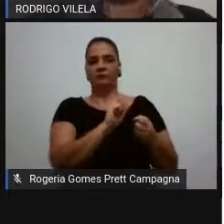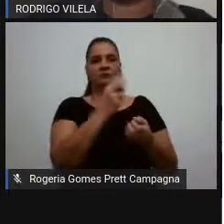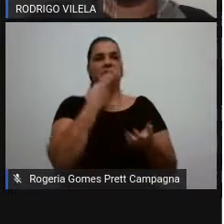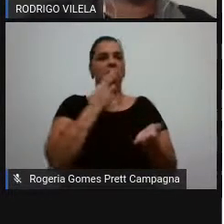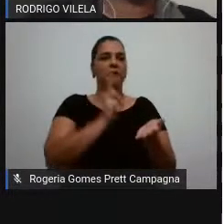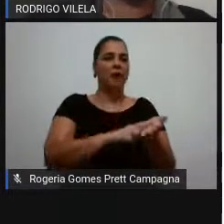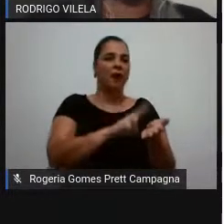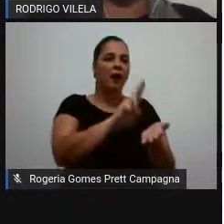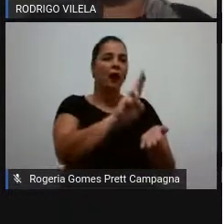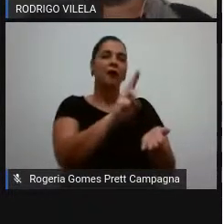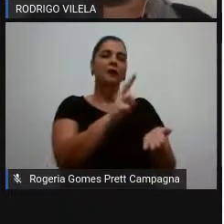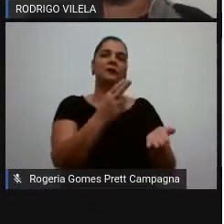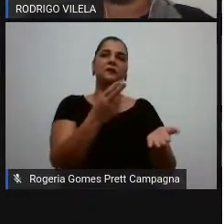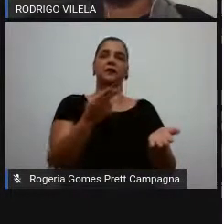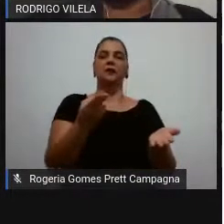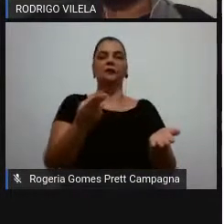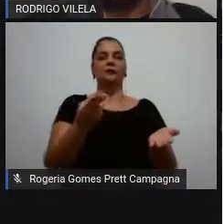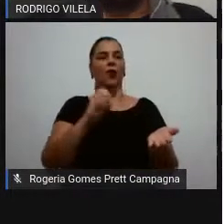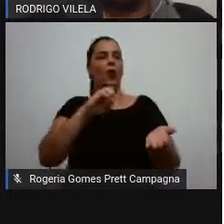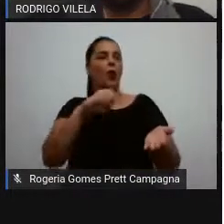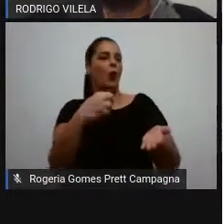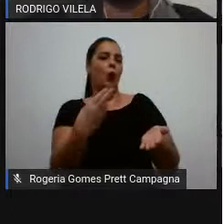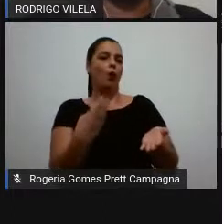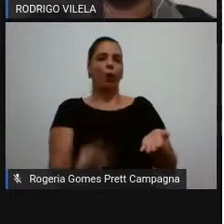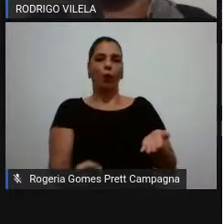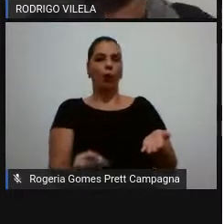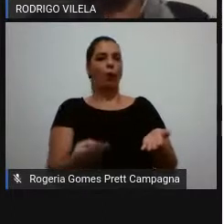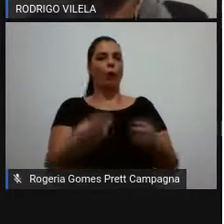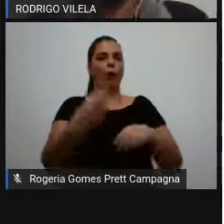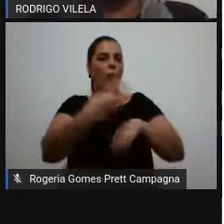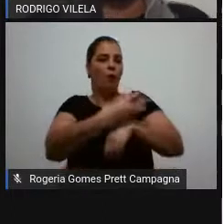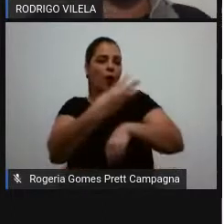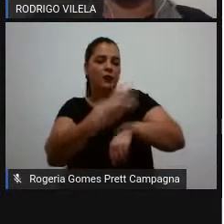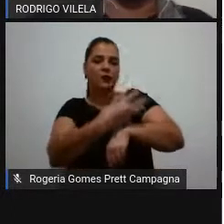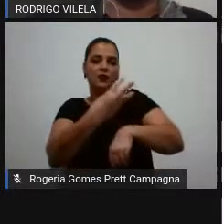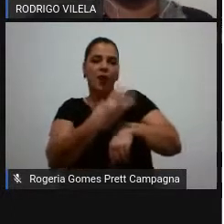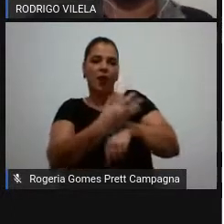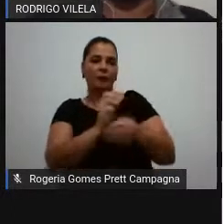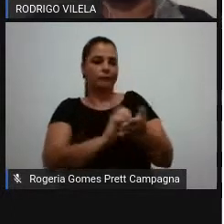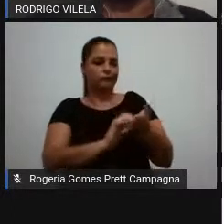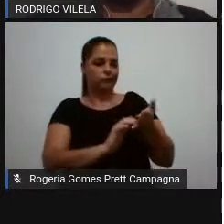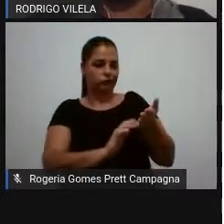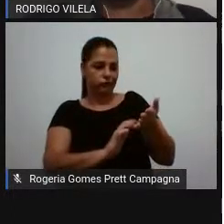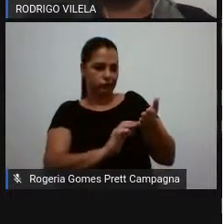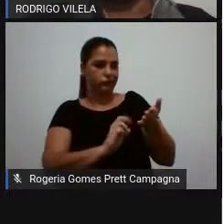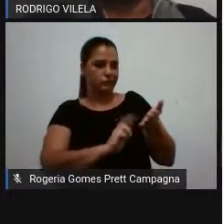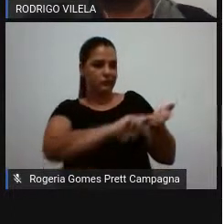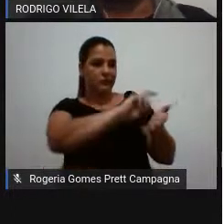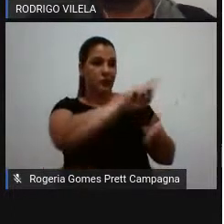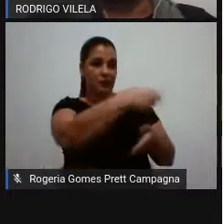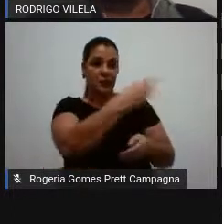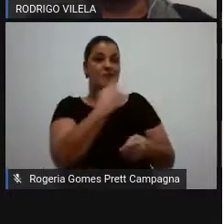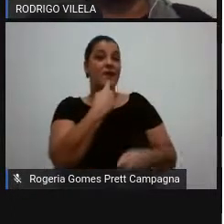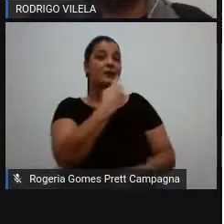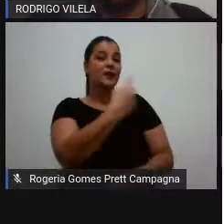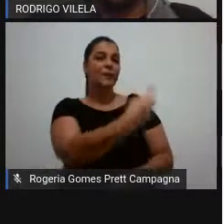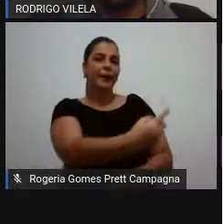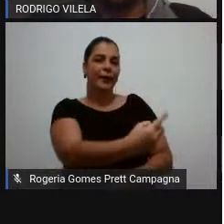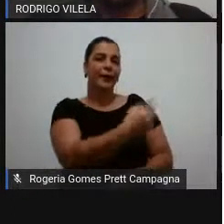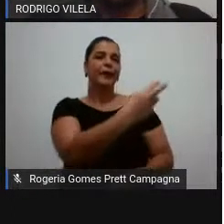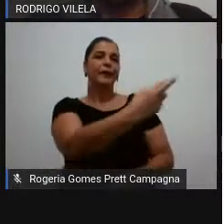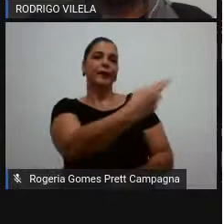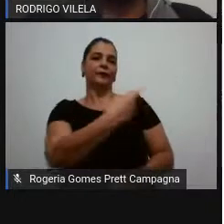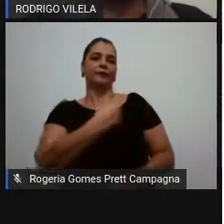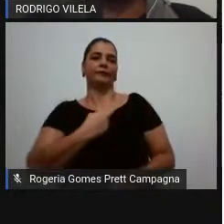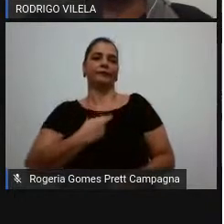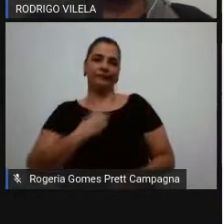carta, seja porque a gente vai mandar uma mensagem lá no WhatsApp, ele vai conseguir ver daí uma semana, mas a devolutiva ela é muito